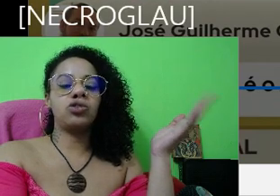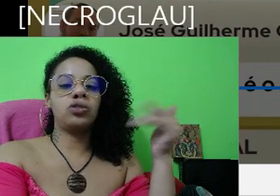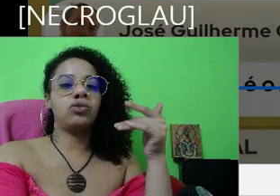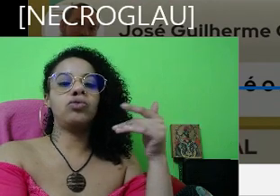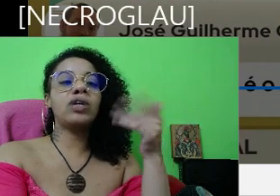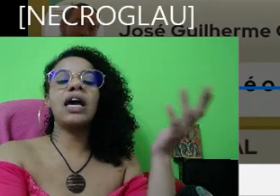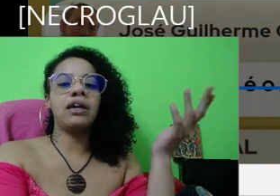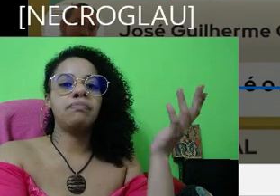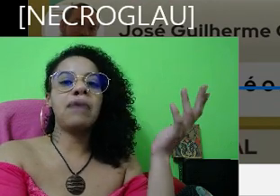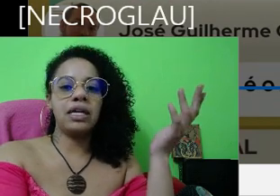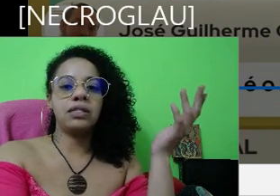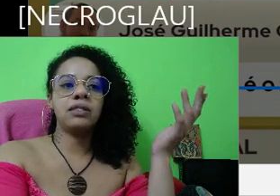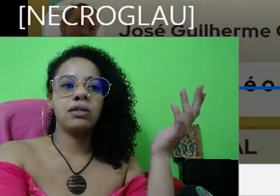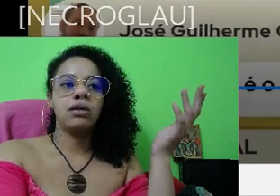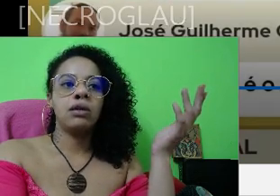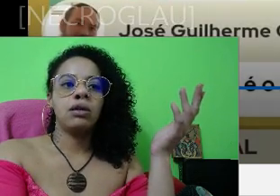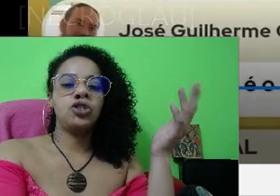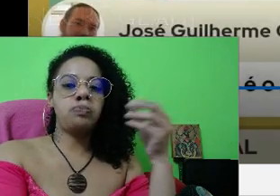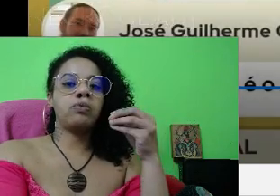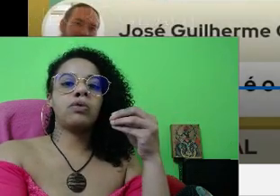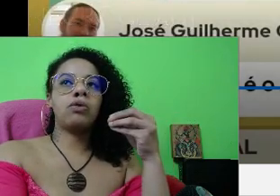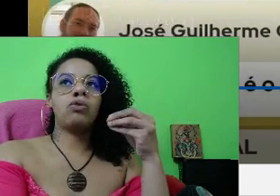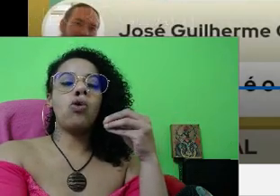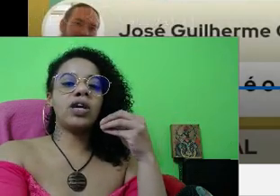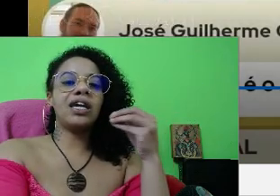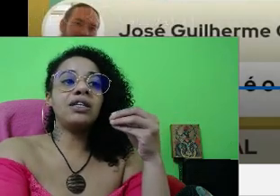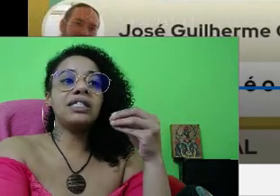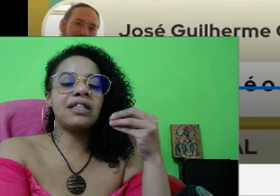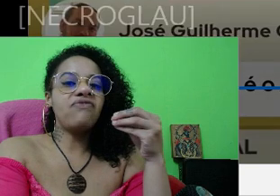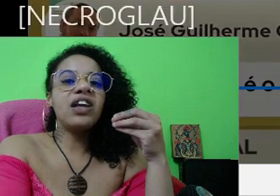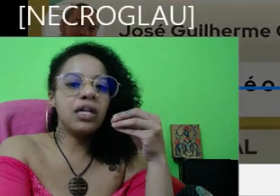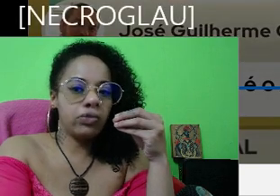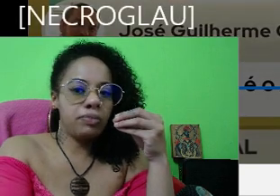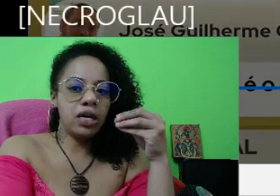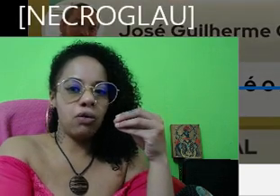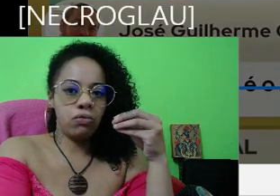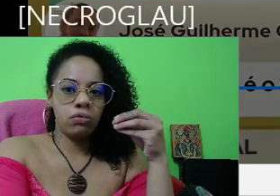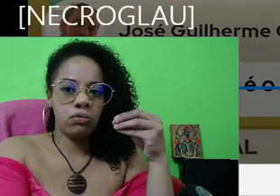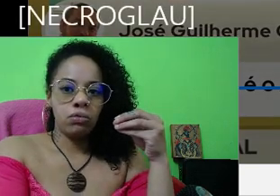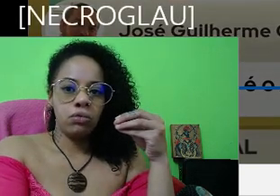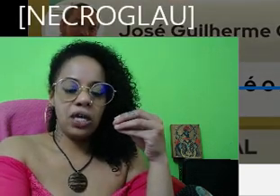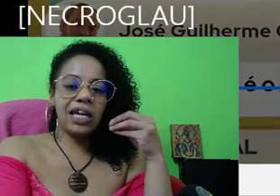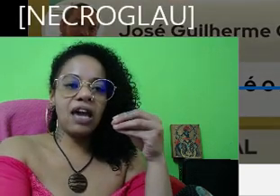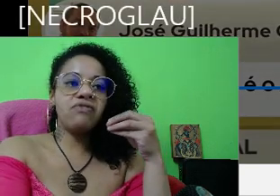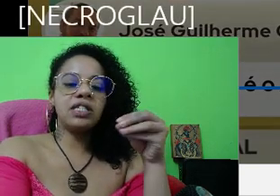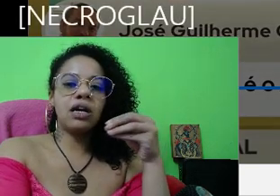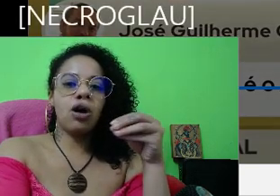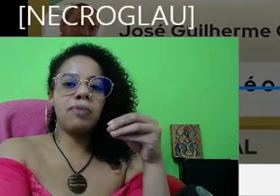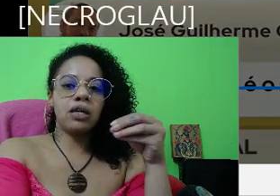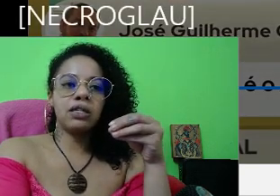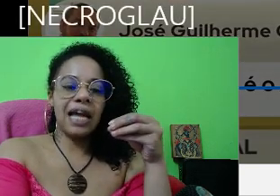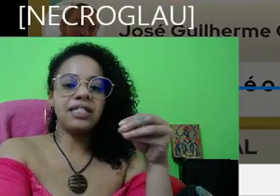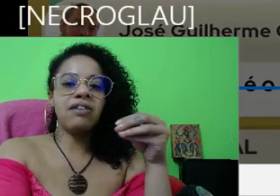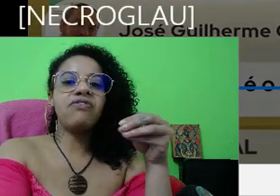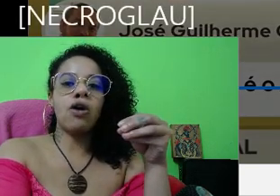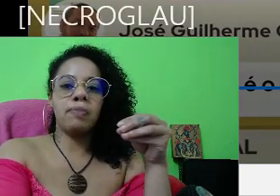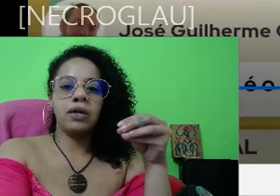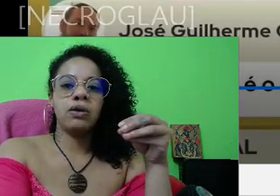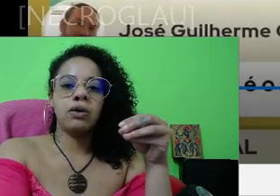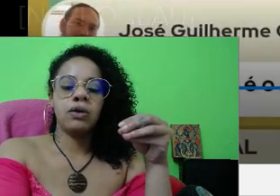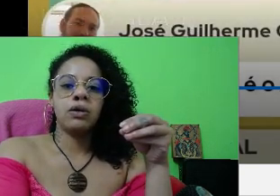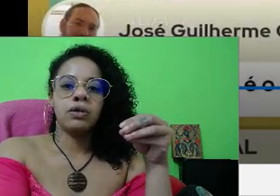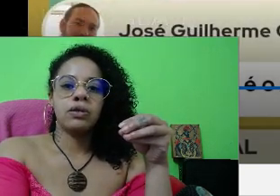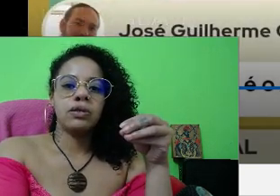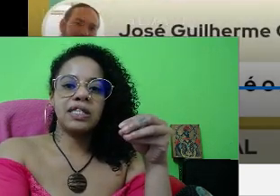satisfação do que mais Tipo o que que você tá falando amigão e quem você cobra dessa